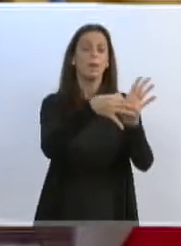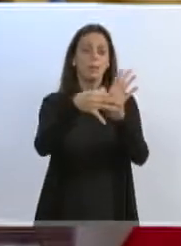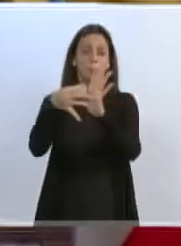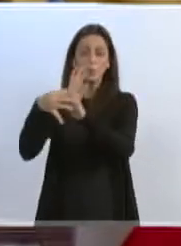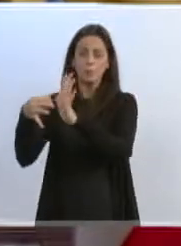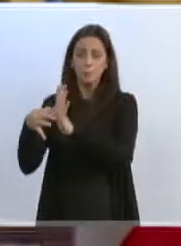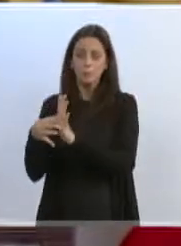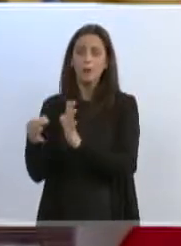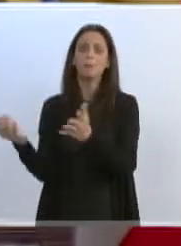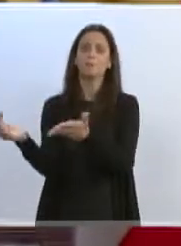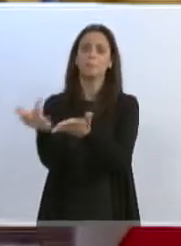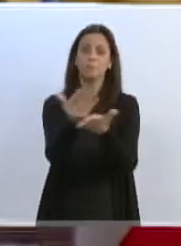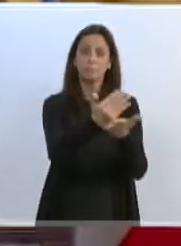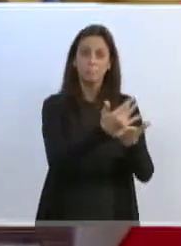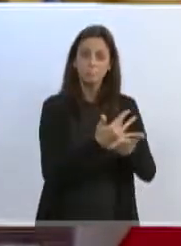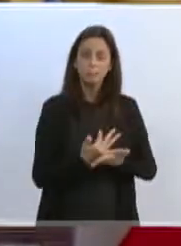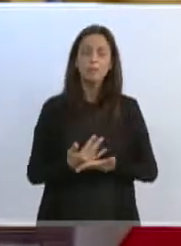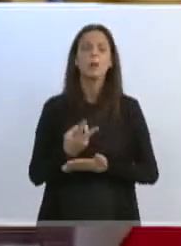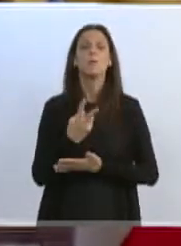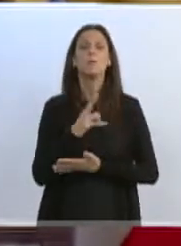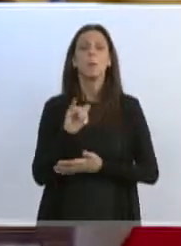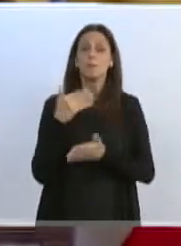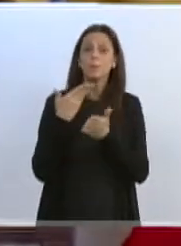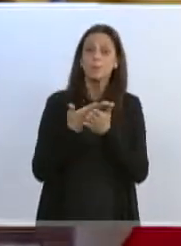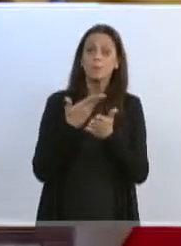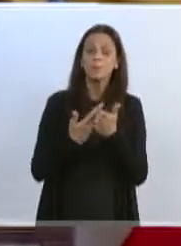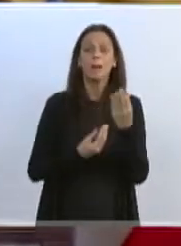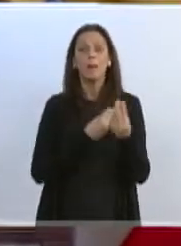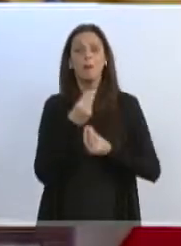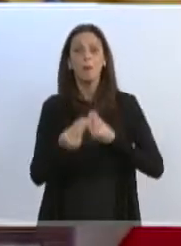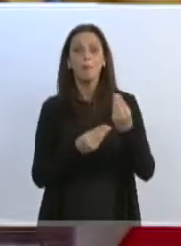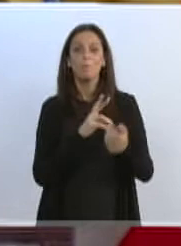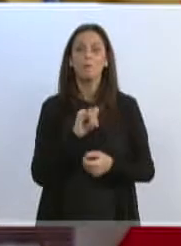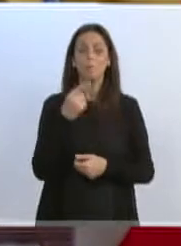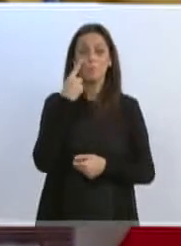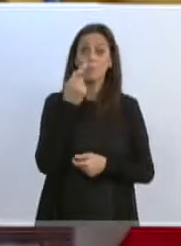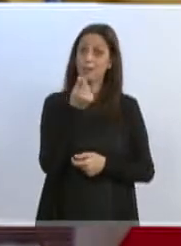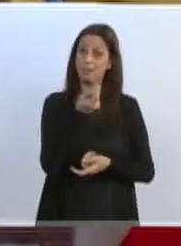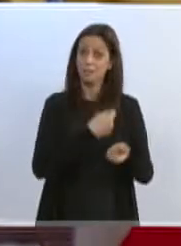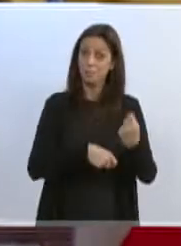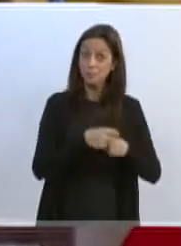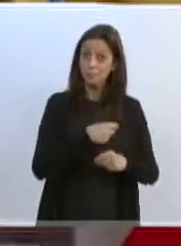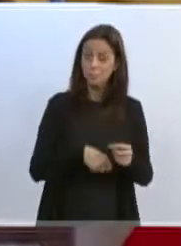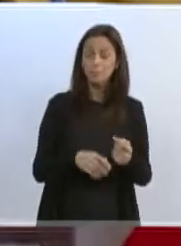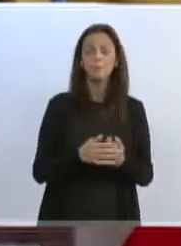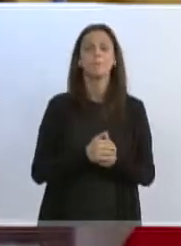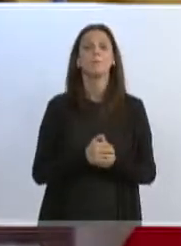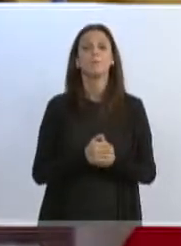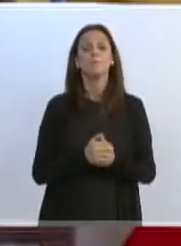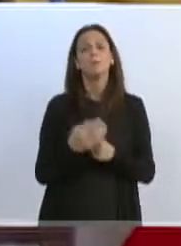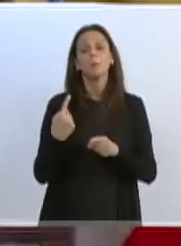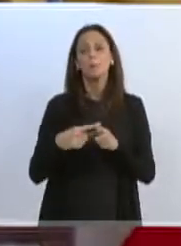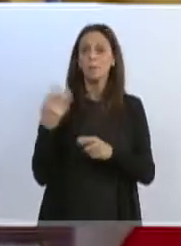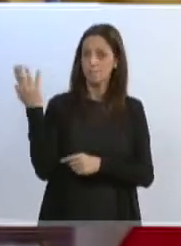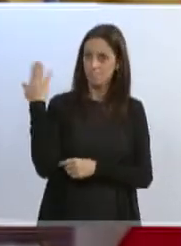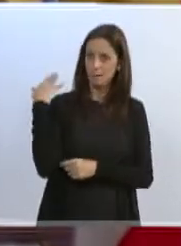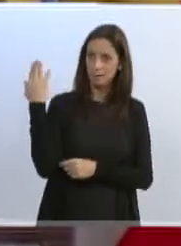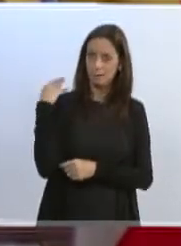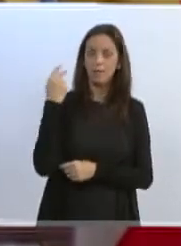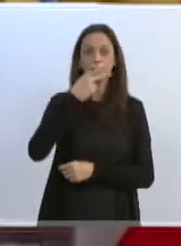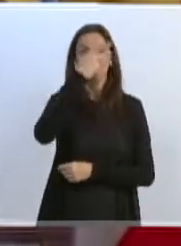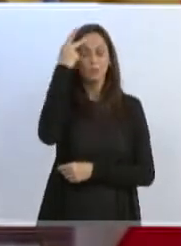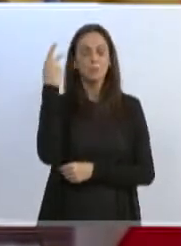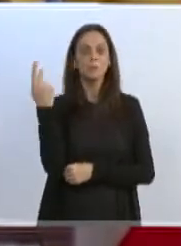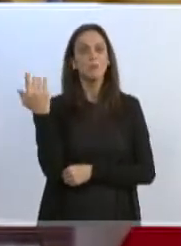vamos apresentar o impacto financeiro ora quando nós ouvimos a sugestão do espaço da fundação cultural vejam não é o